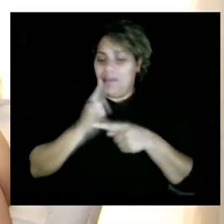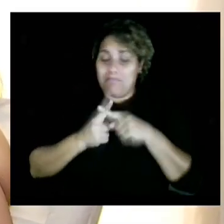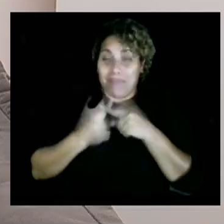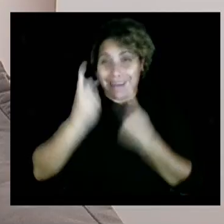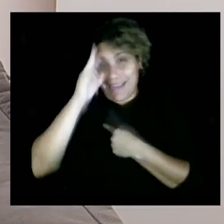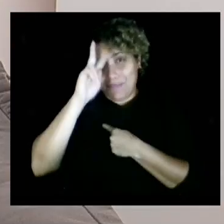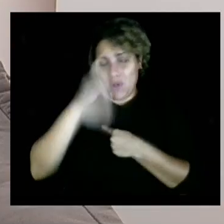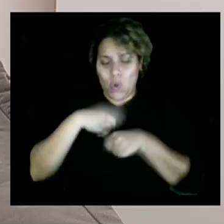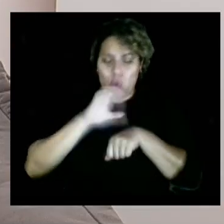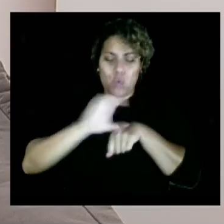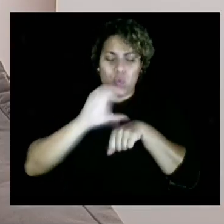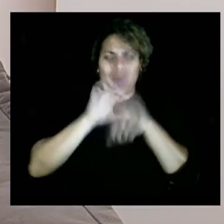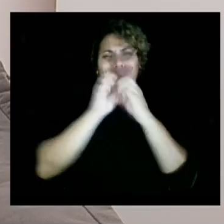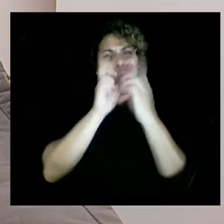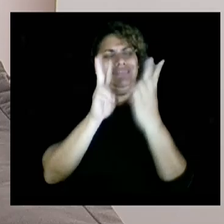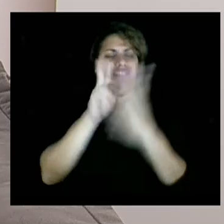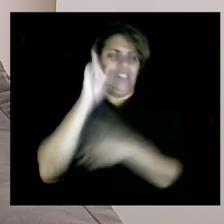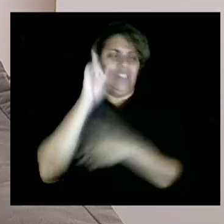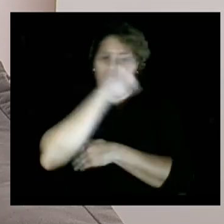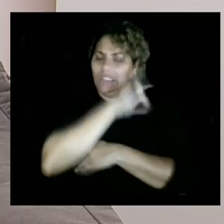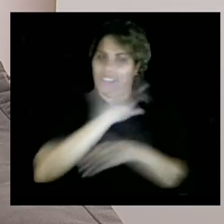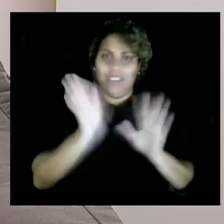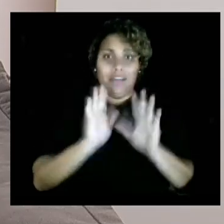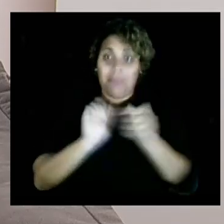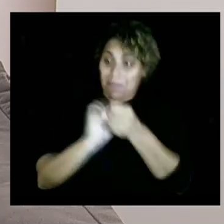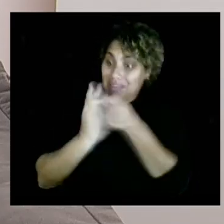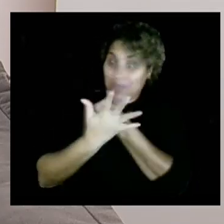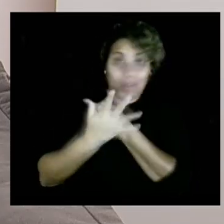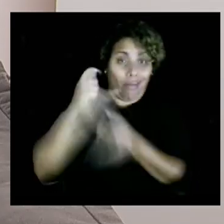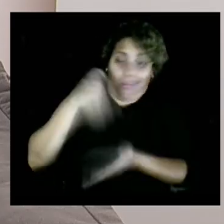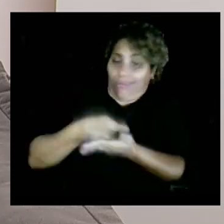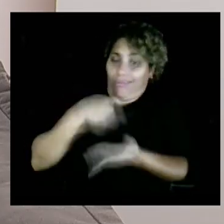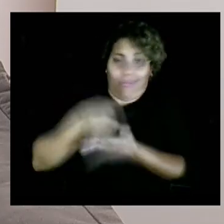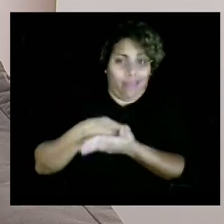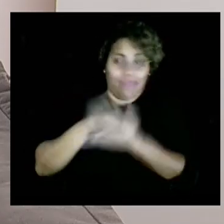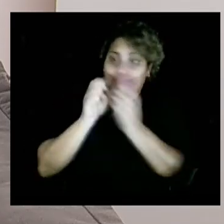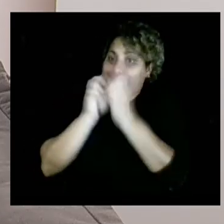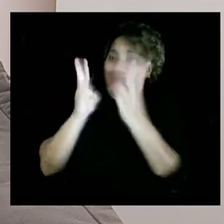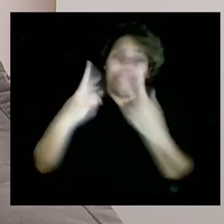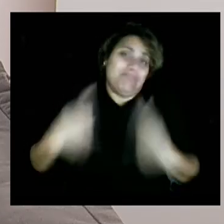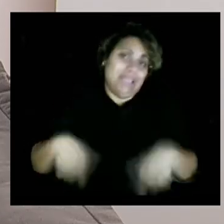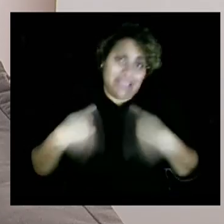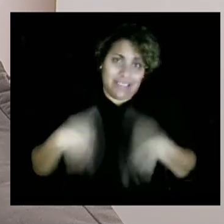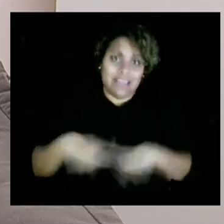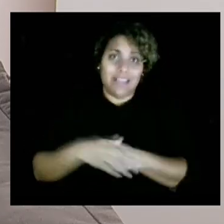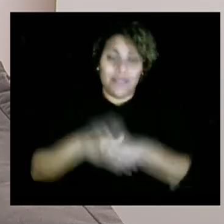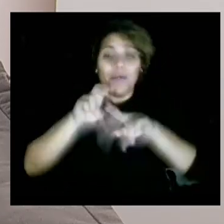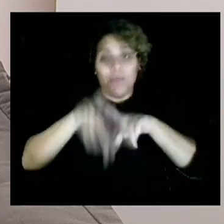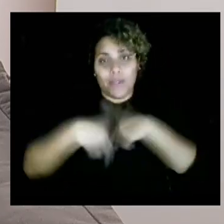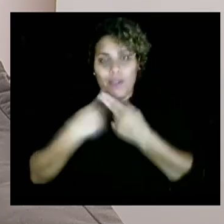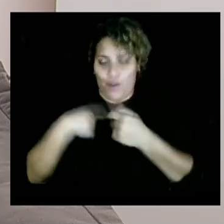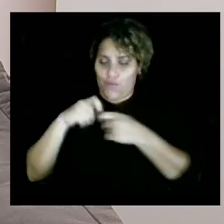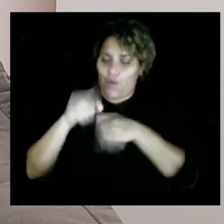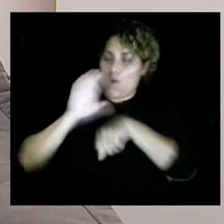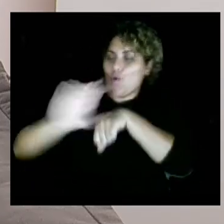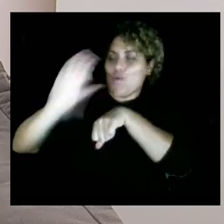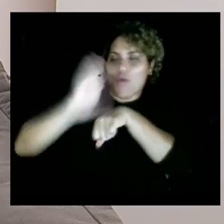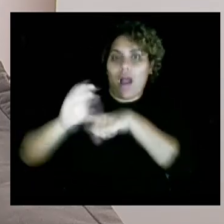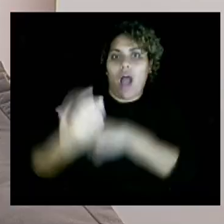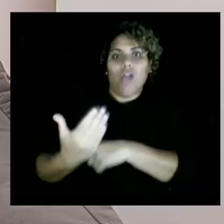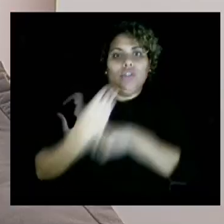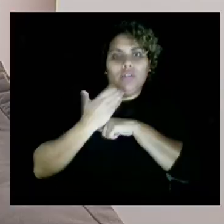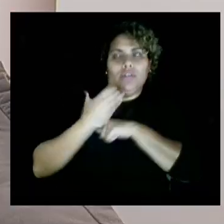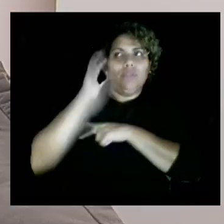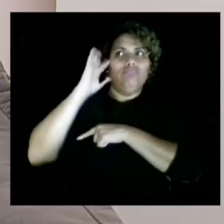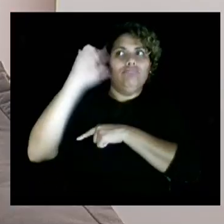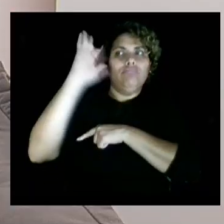Mas na pandemia a gente não tinha opção. Né? E eu fiz um curso que aquilo também me ajudou a mudar o meu olhar. Então